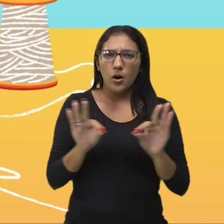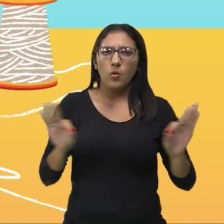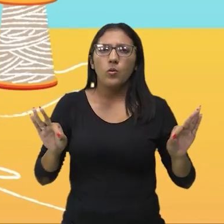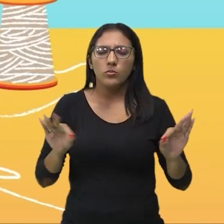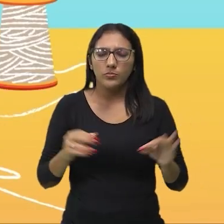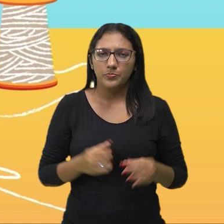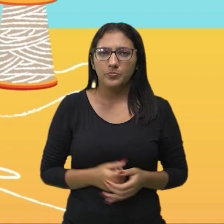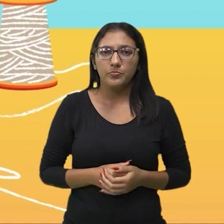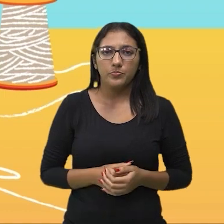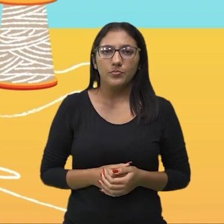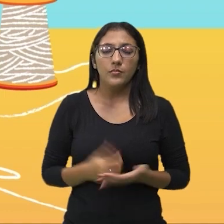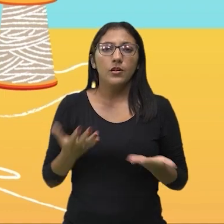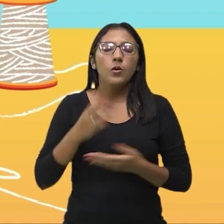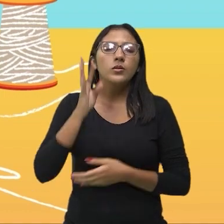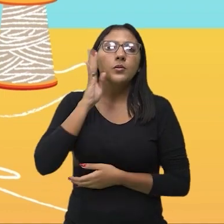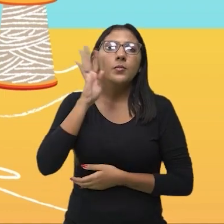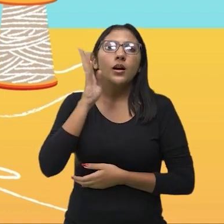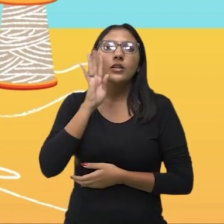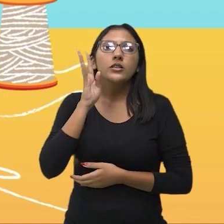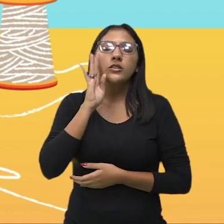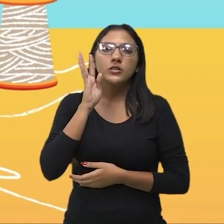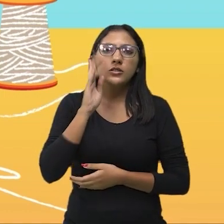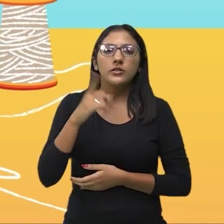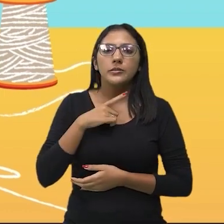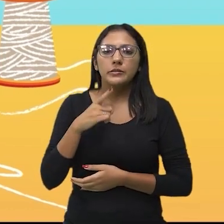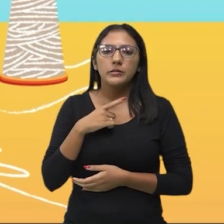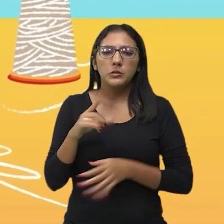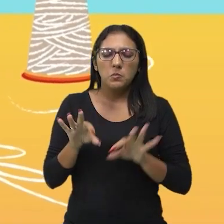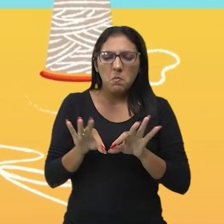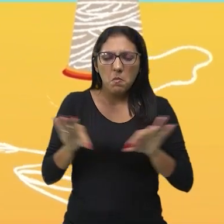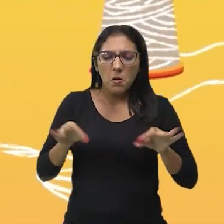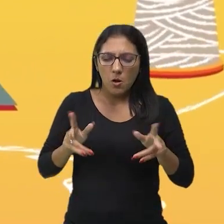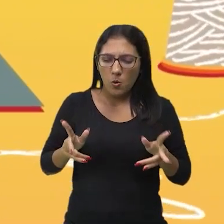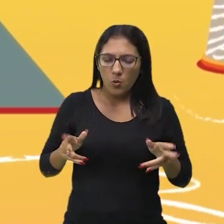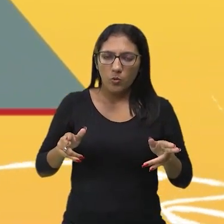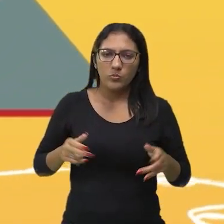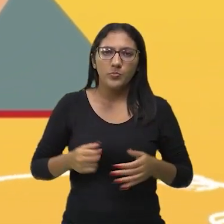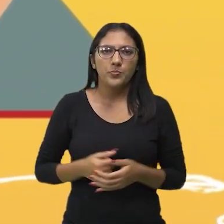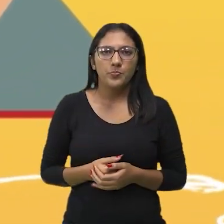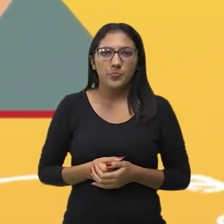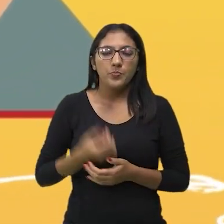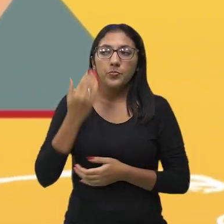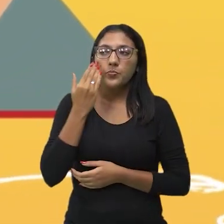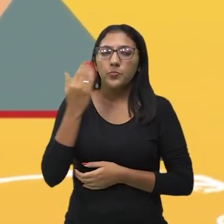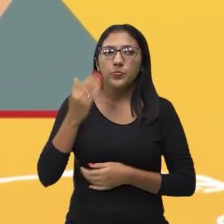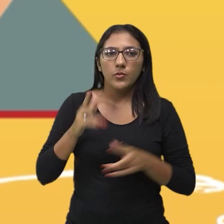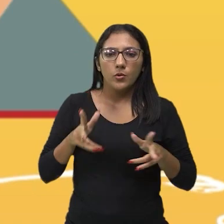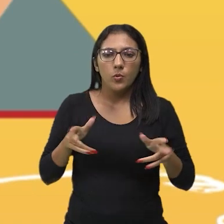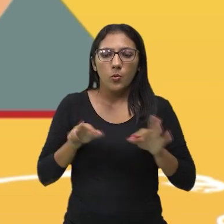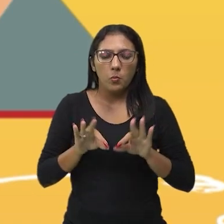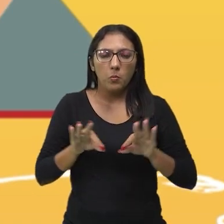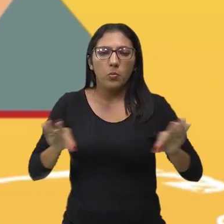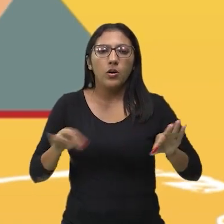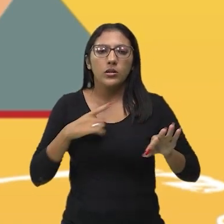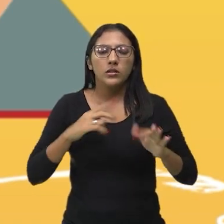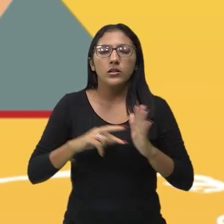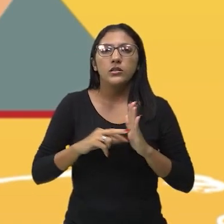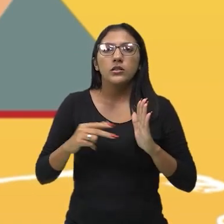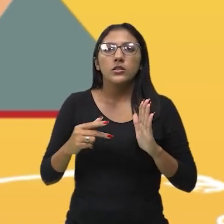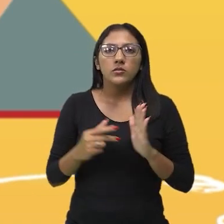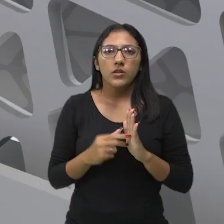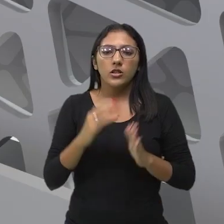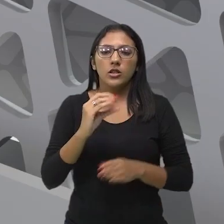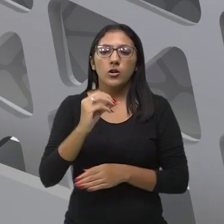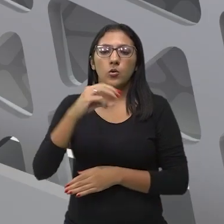Agora imagine que você corta essa corda e deixa ela bem esticada. A medida dessa corda esticada é o comprimento da